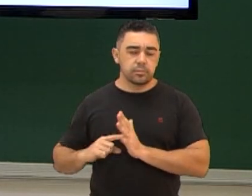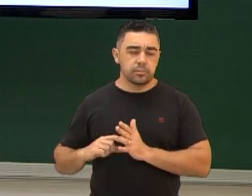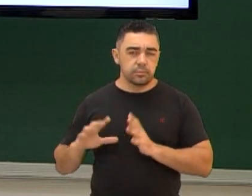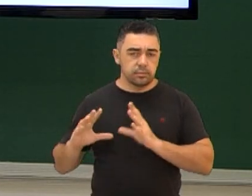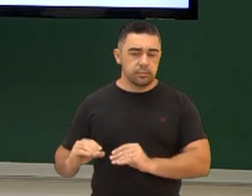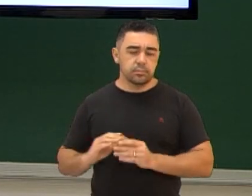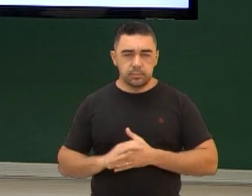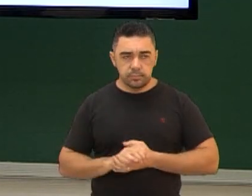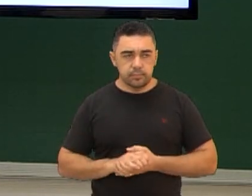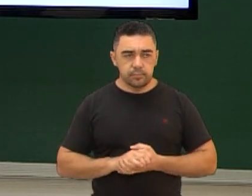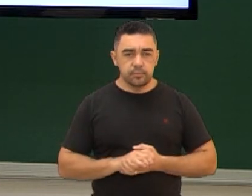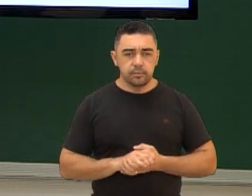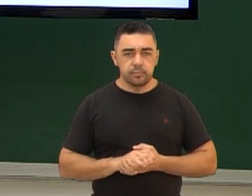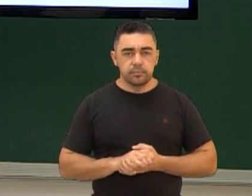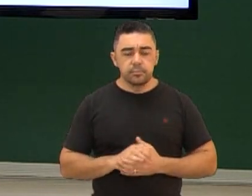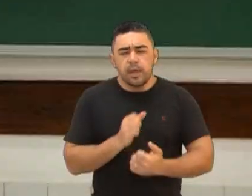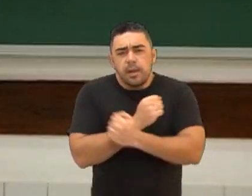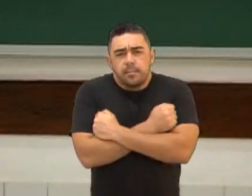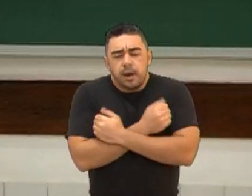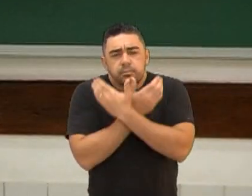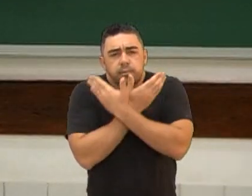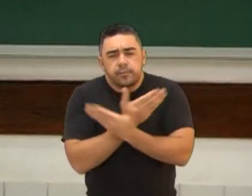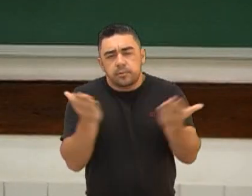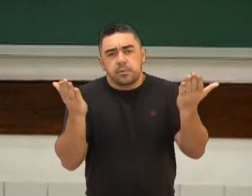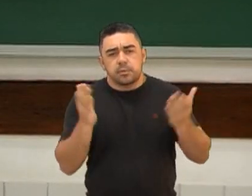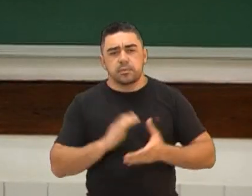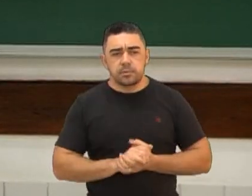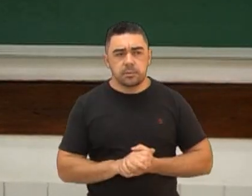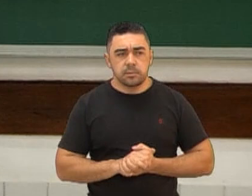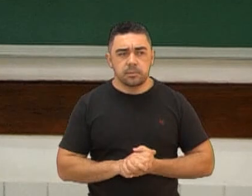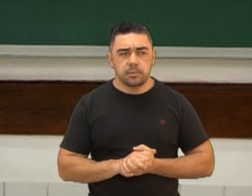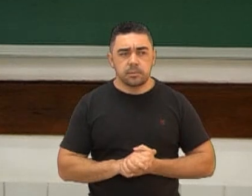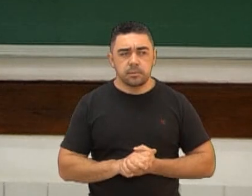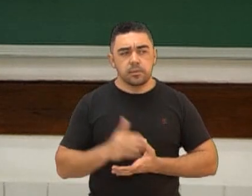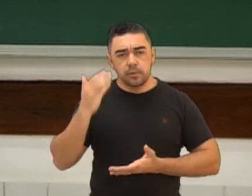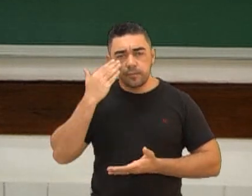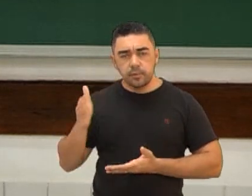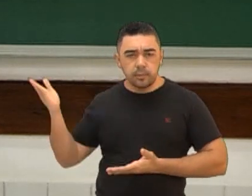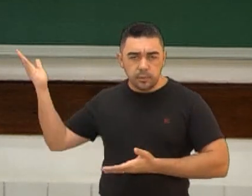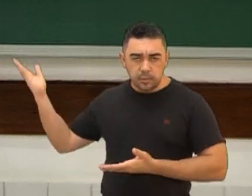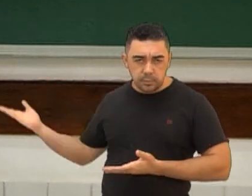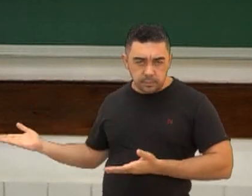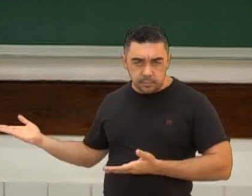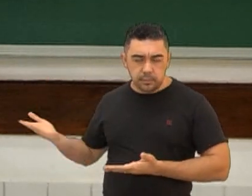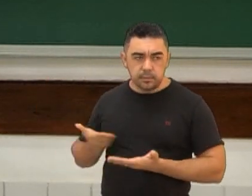encheu, beleza? Um abraço a todos. Foi isso que a gente viu hoje,